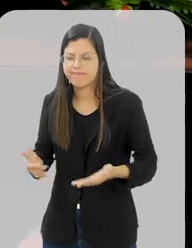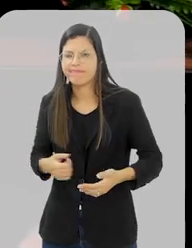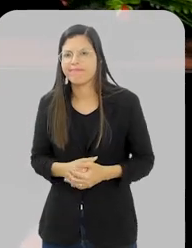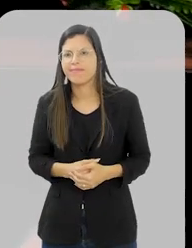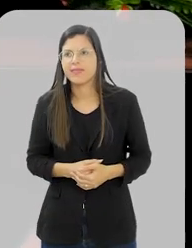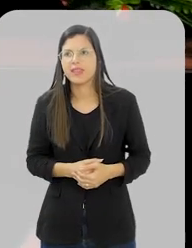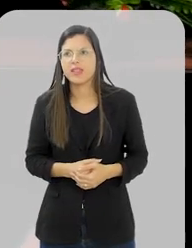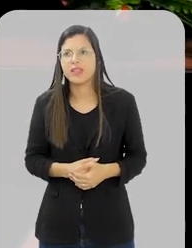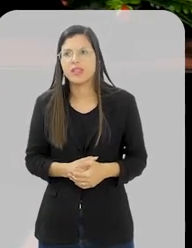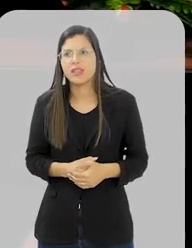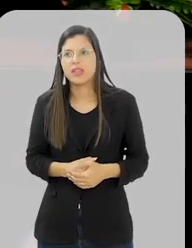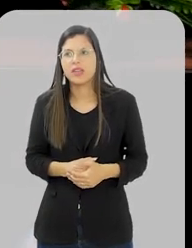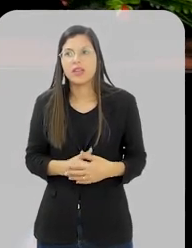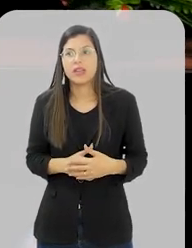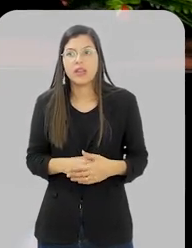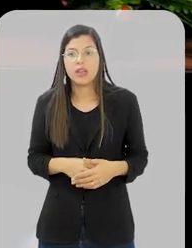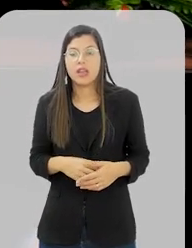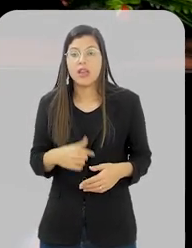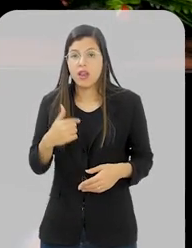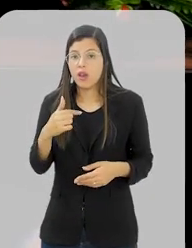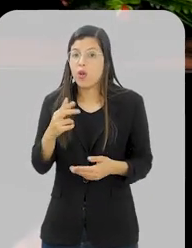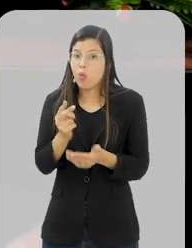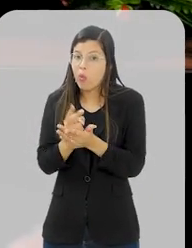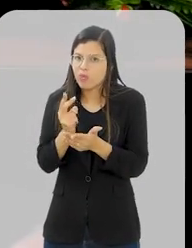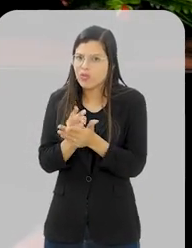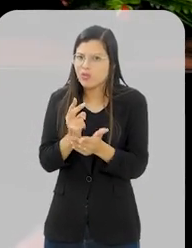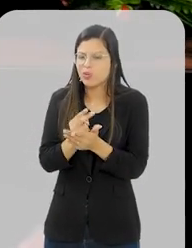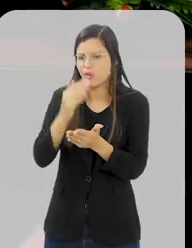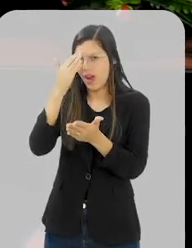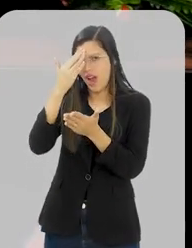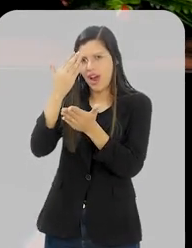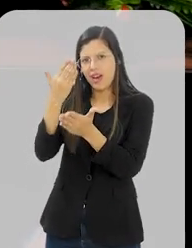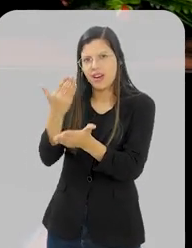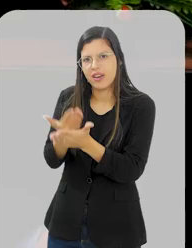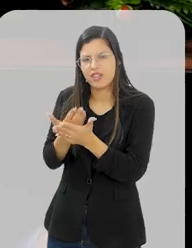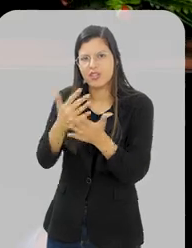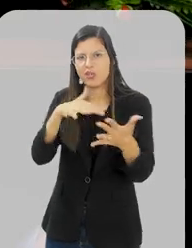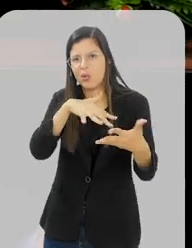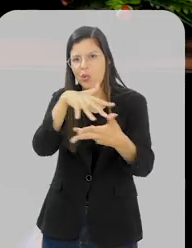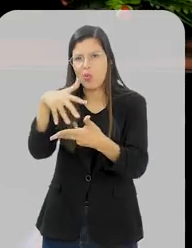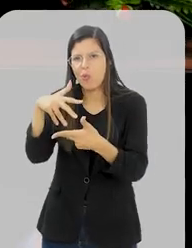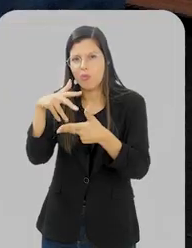disse ainda assim eu acredito na